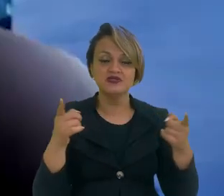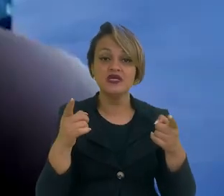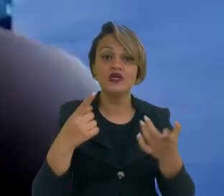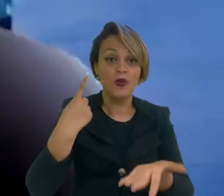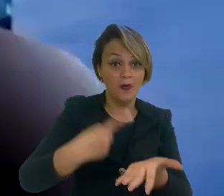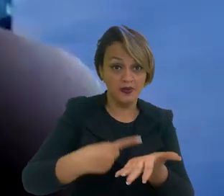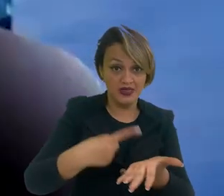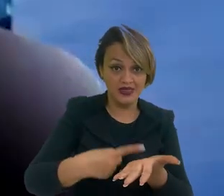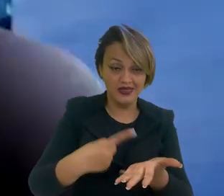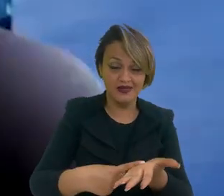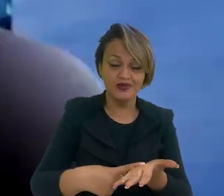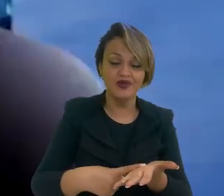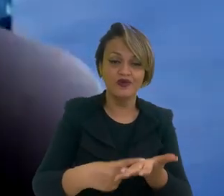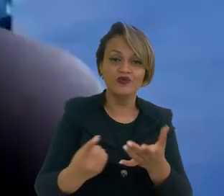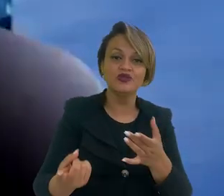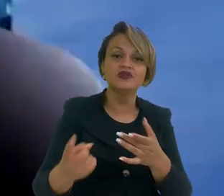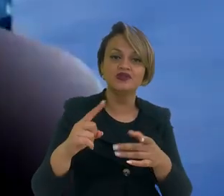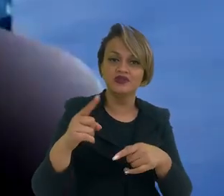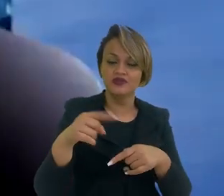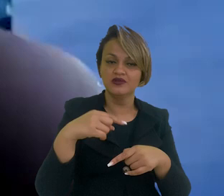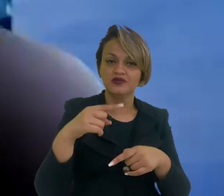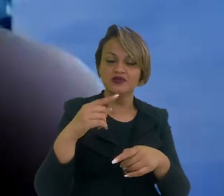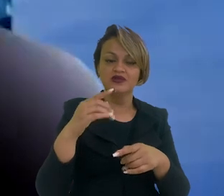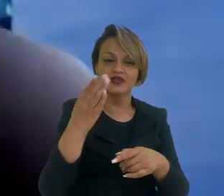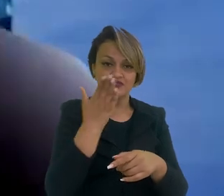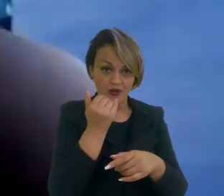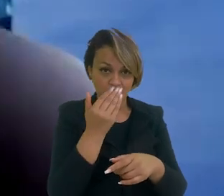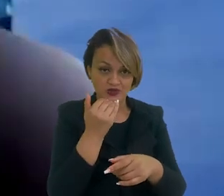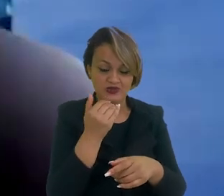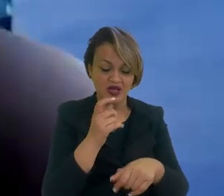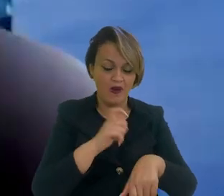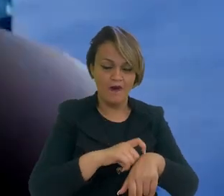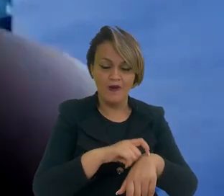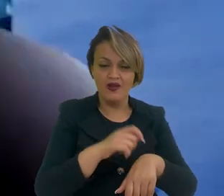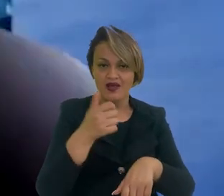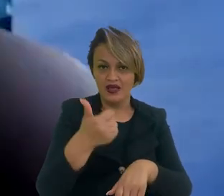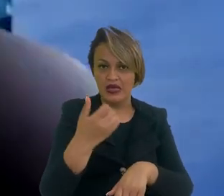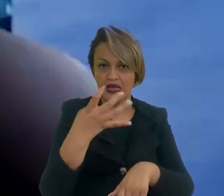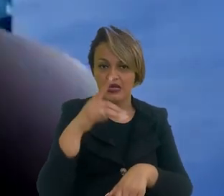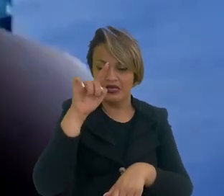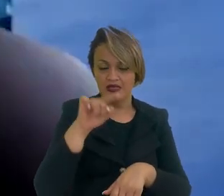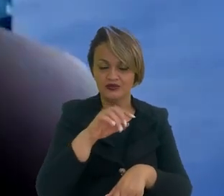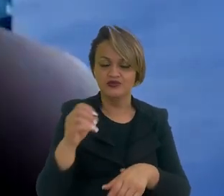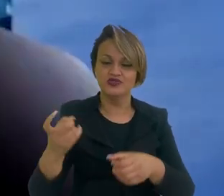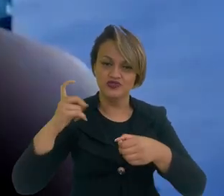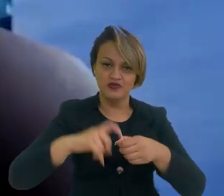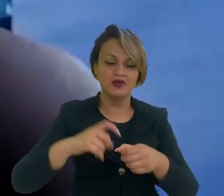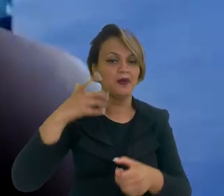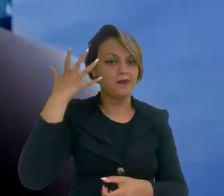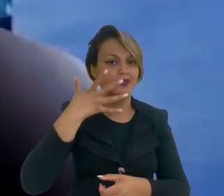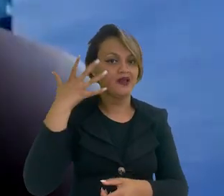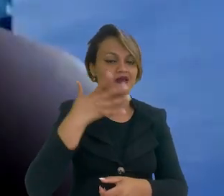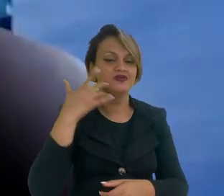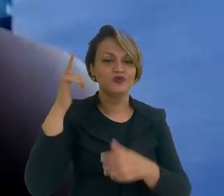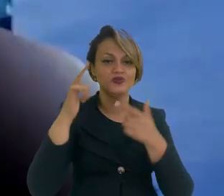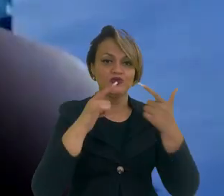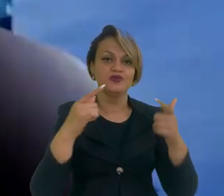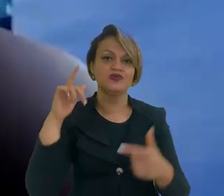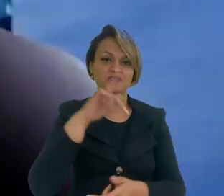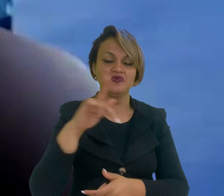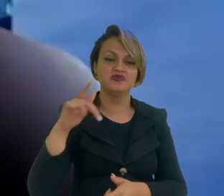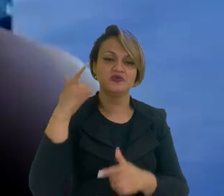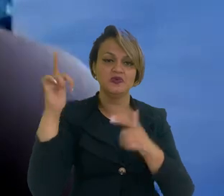apresentadores em manter a atenção e convido a todos para continuarmos após o almoço